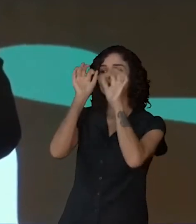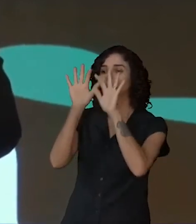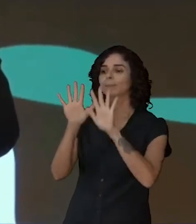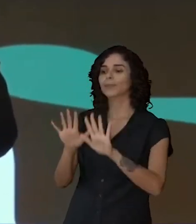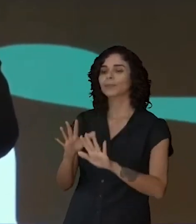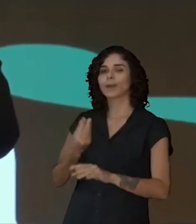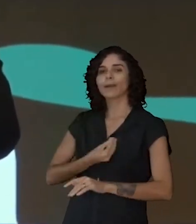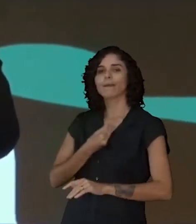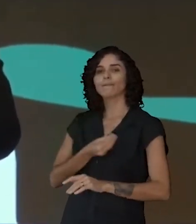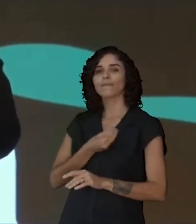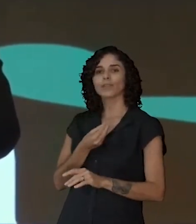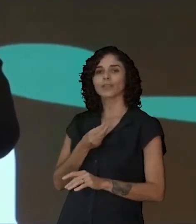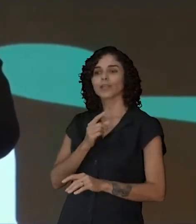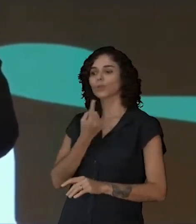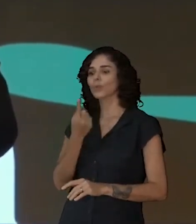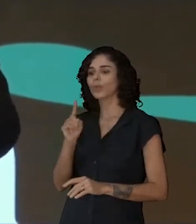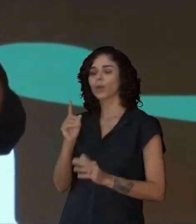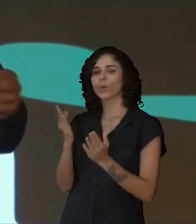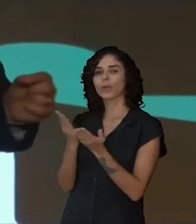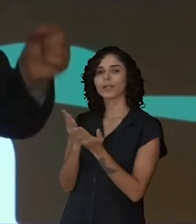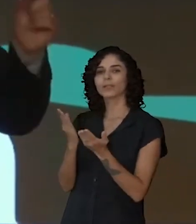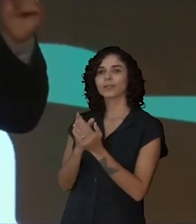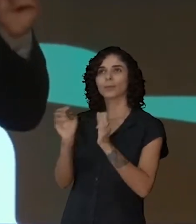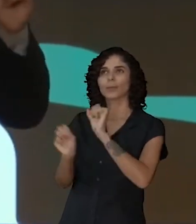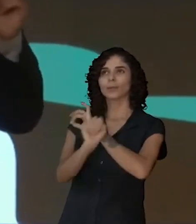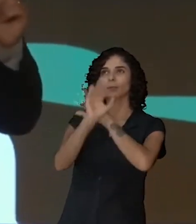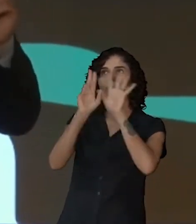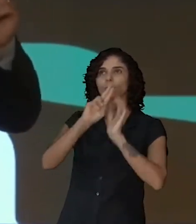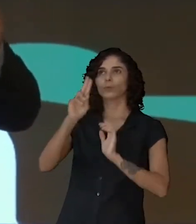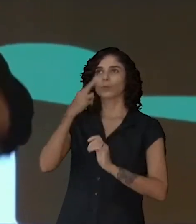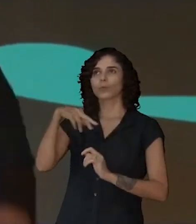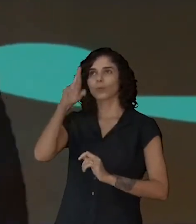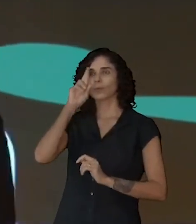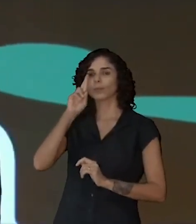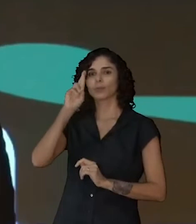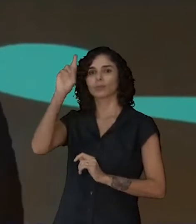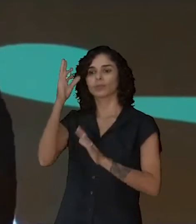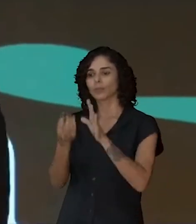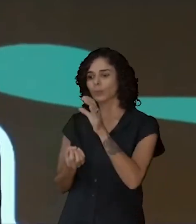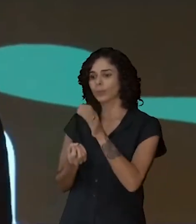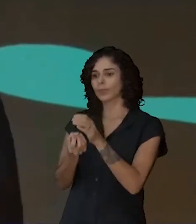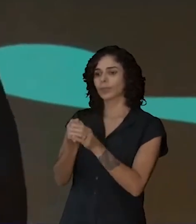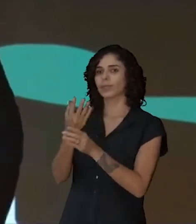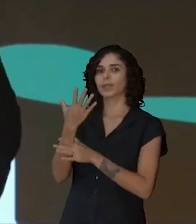cristãos para glorificar o nome do Senhor e gerar novo nascimento.